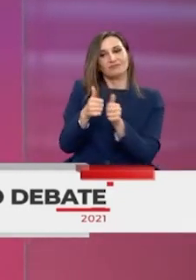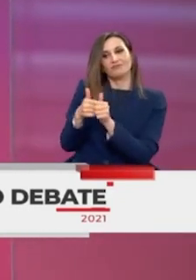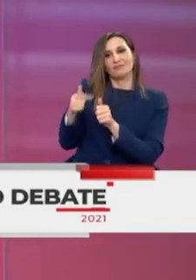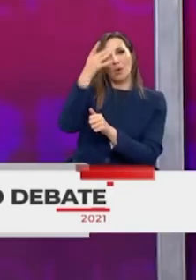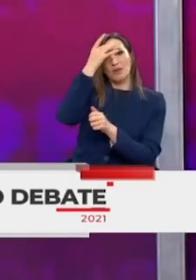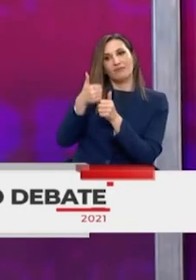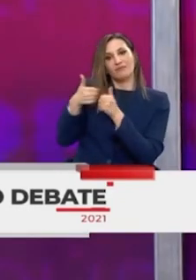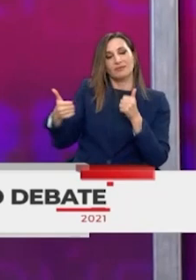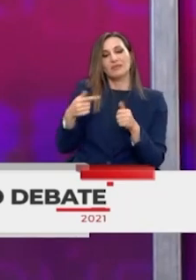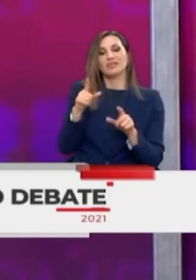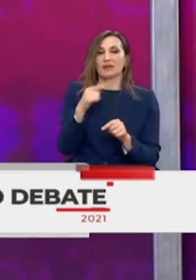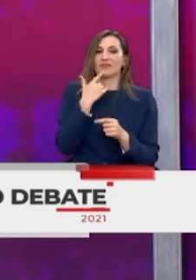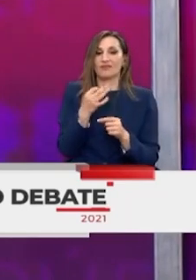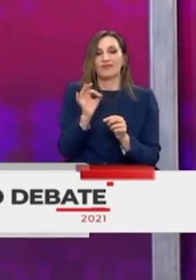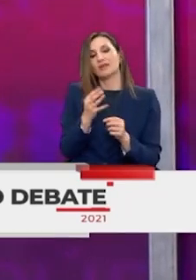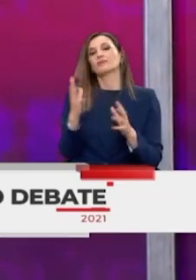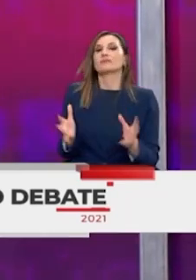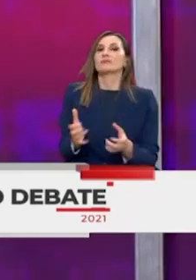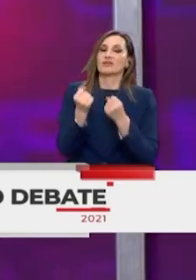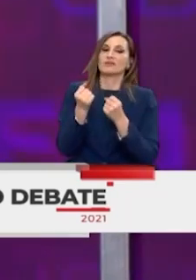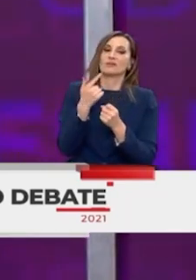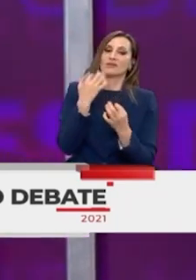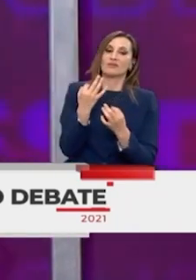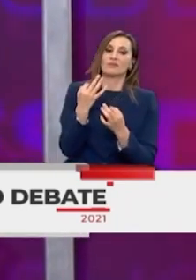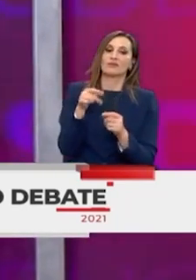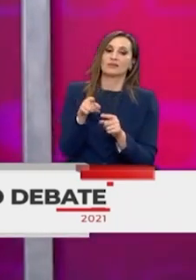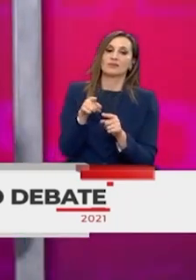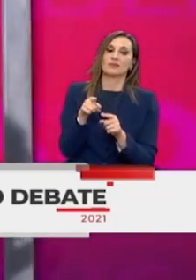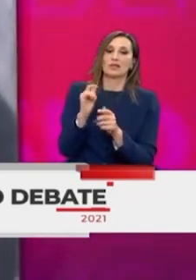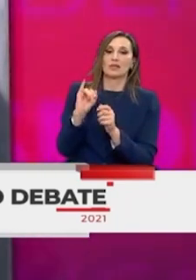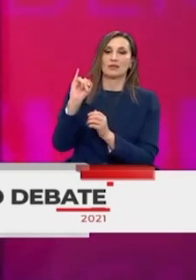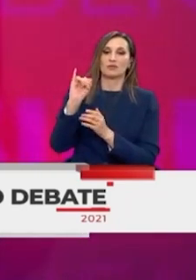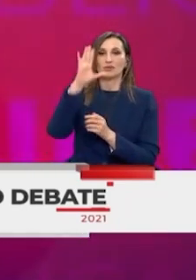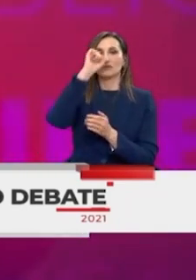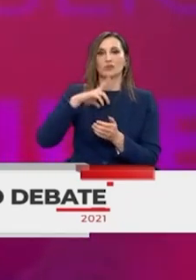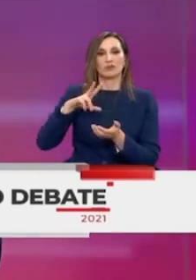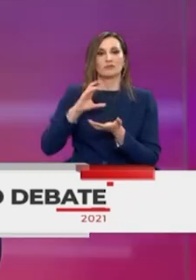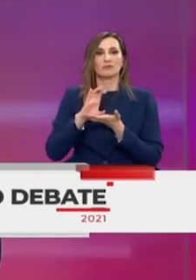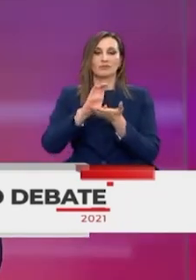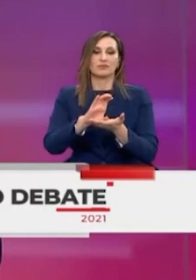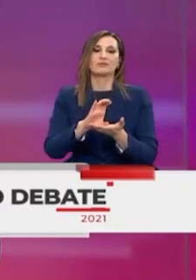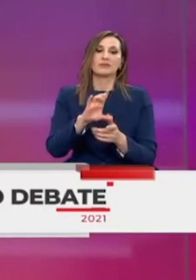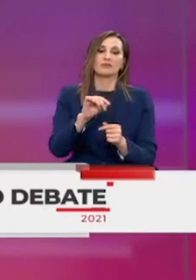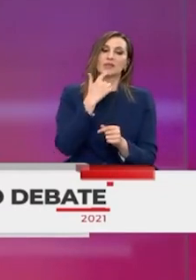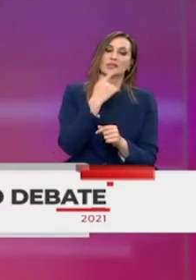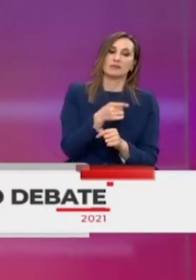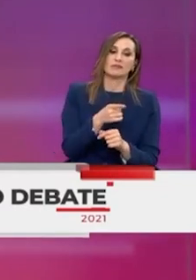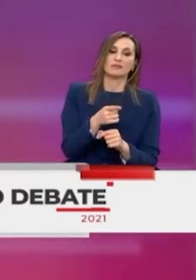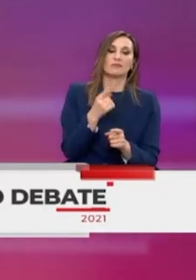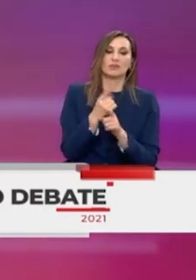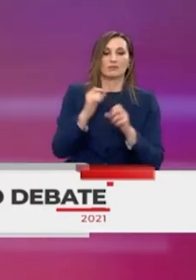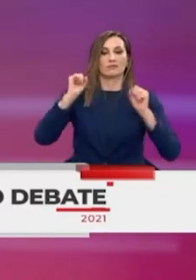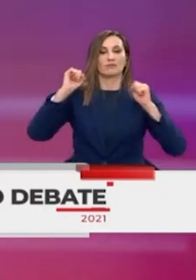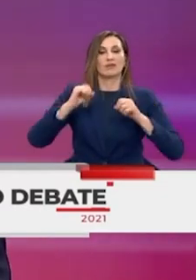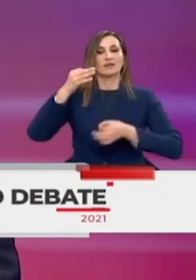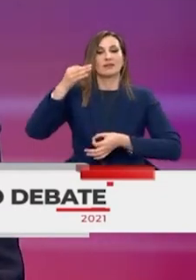foi indiciado de facto, depois foi absolvido e foi até imunizado. Pedro, mas desculpe, pelo Estado. Desculpe, deixe-me só dizer isto e passo para a doutora Ana Gomes. É que há um acordo